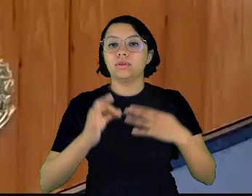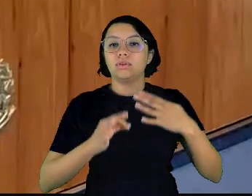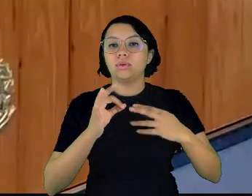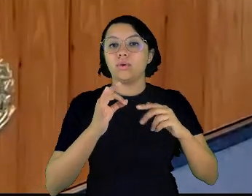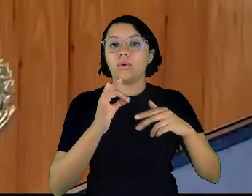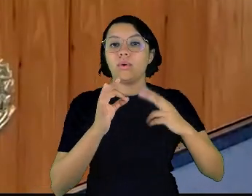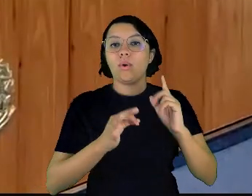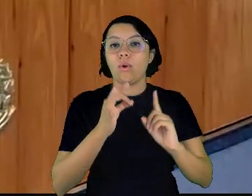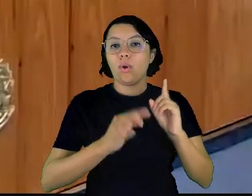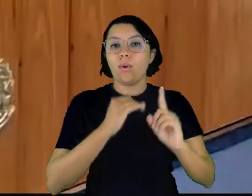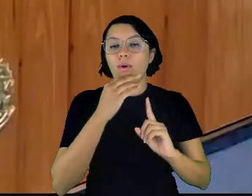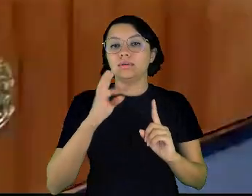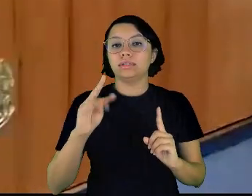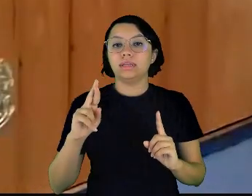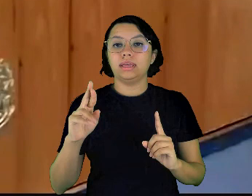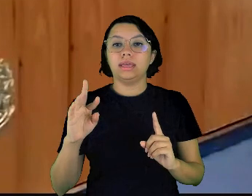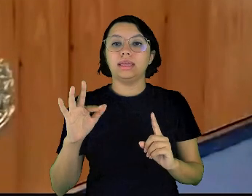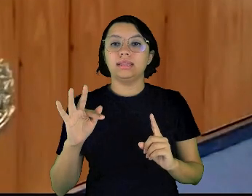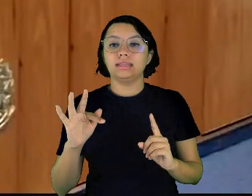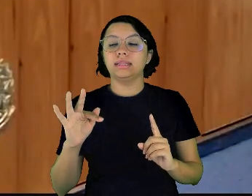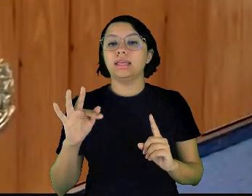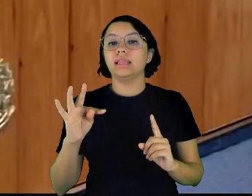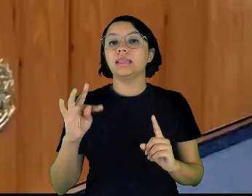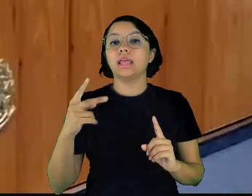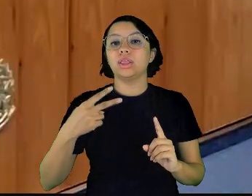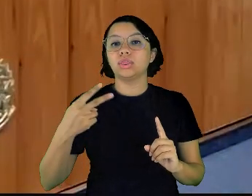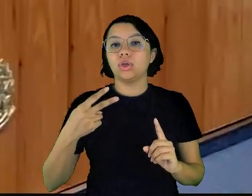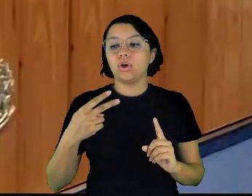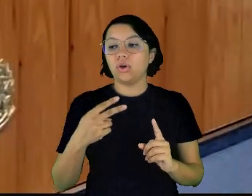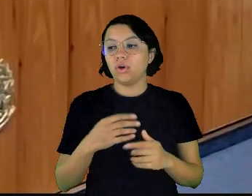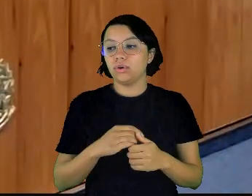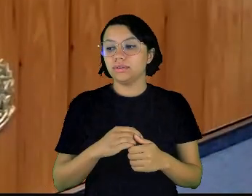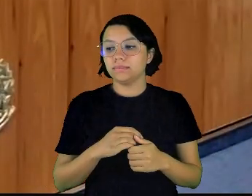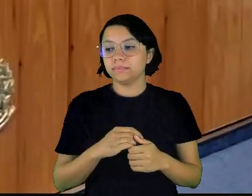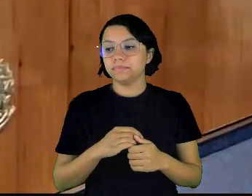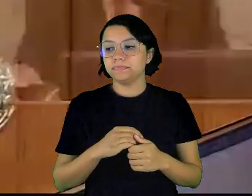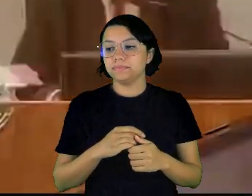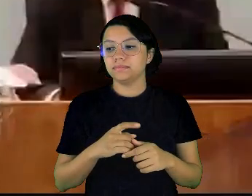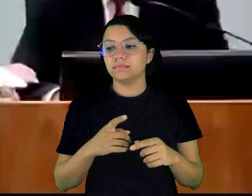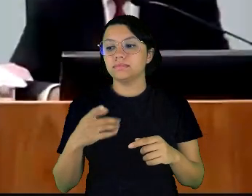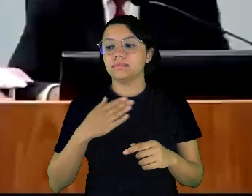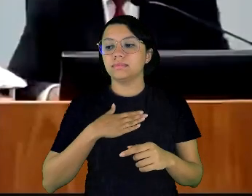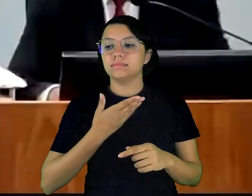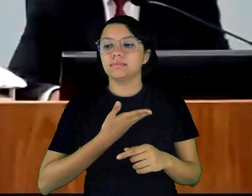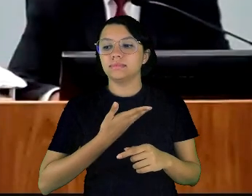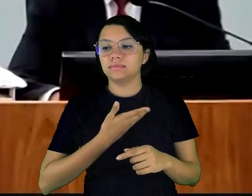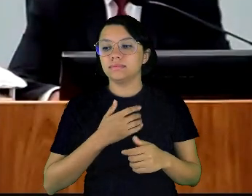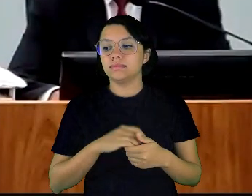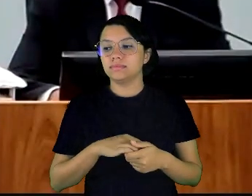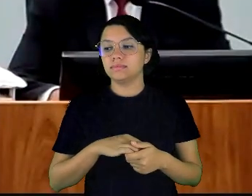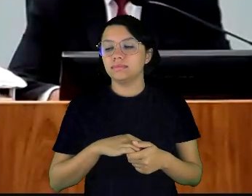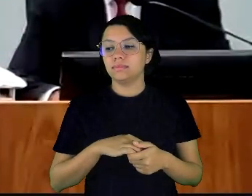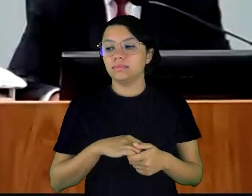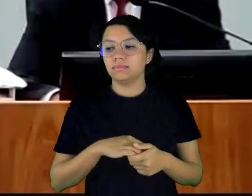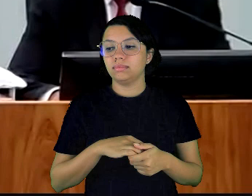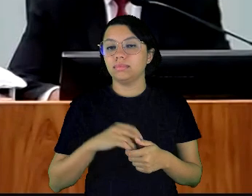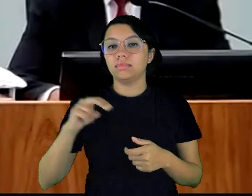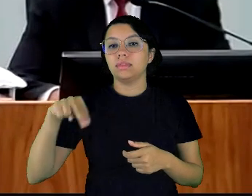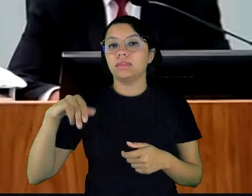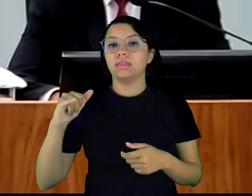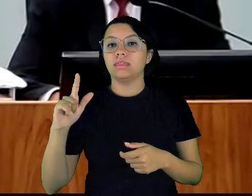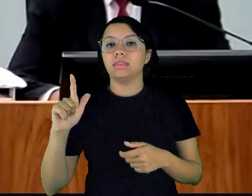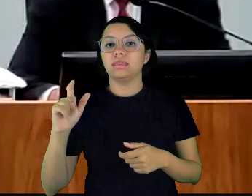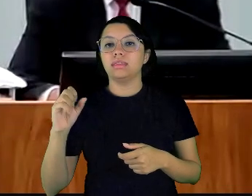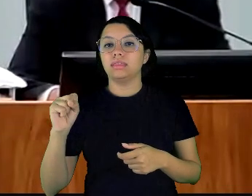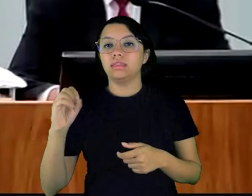desembargador do TRT2 e vice-diretor do EJUDE 2. E ao meu lado esquerdo, meu colega Nilson Martins